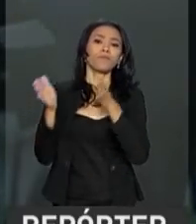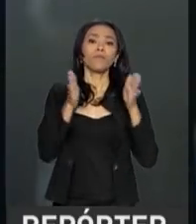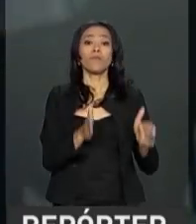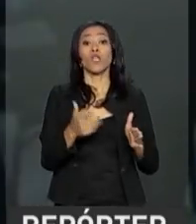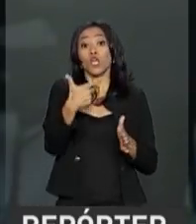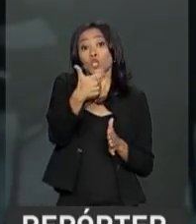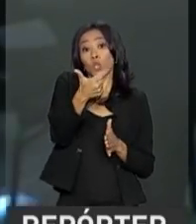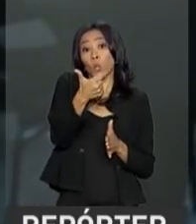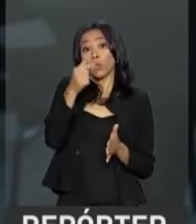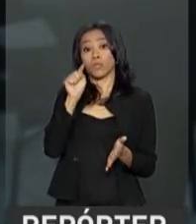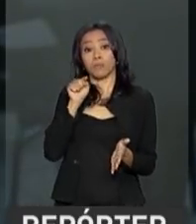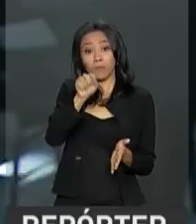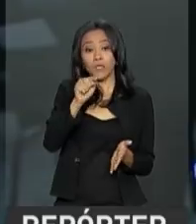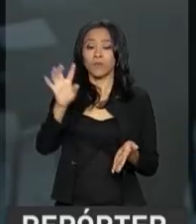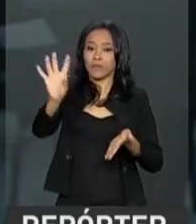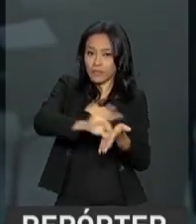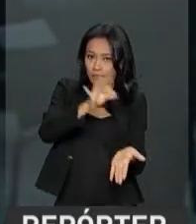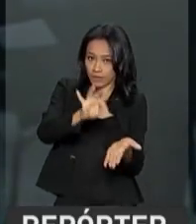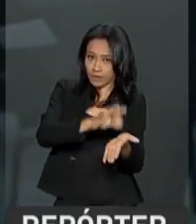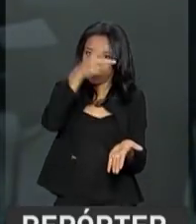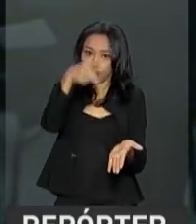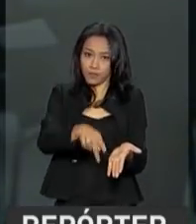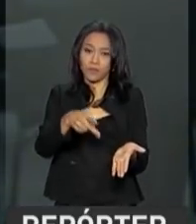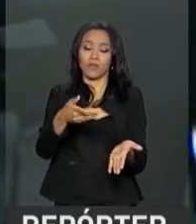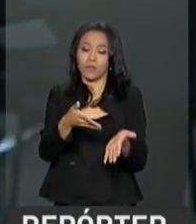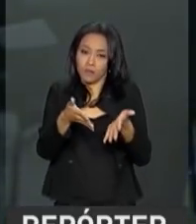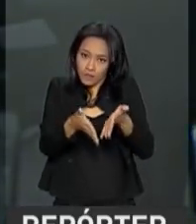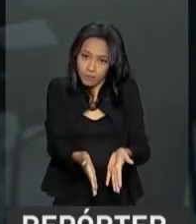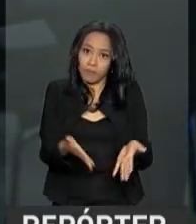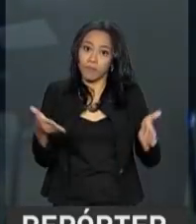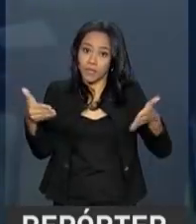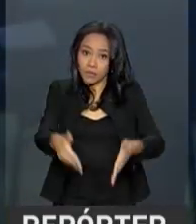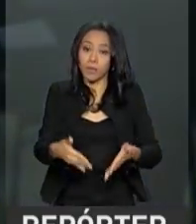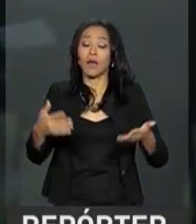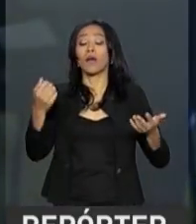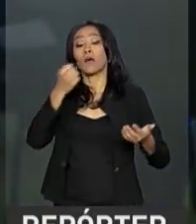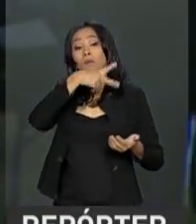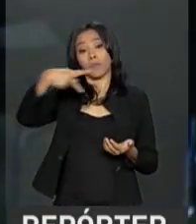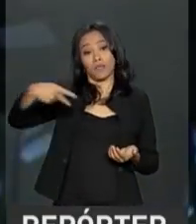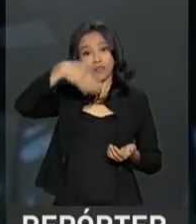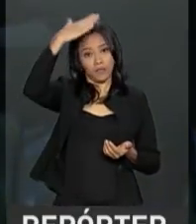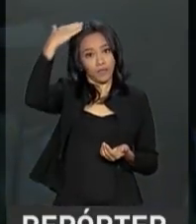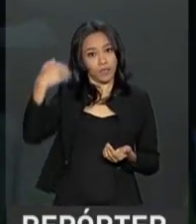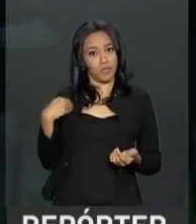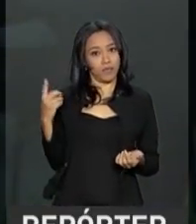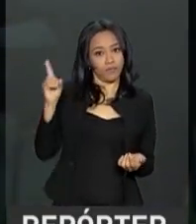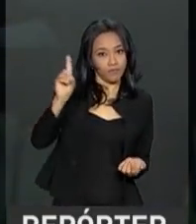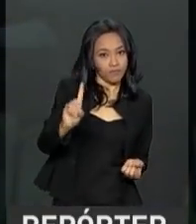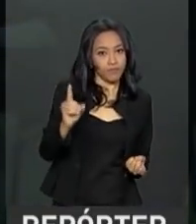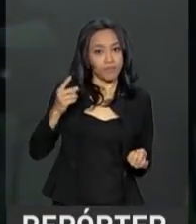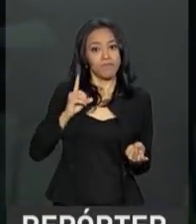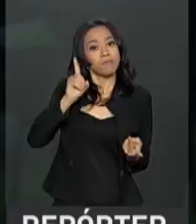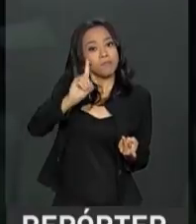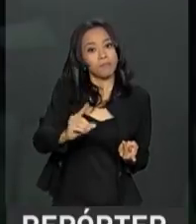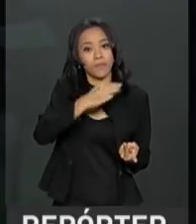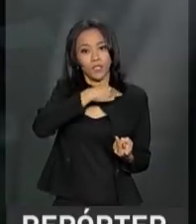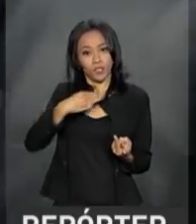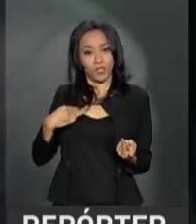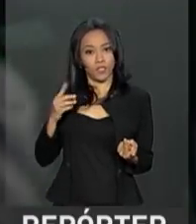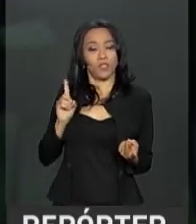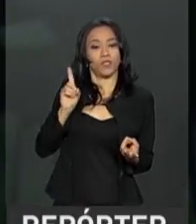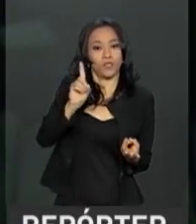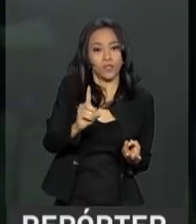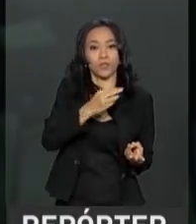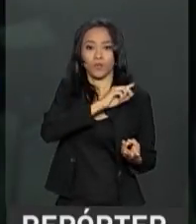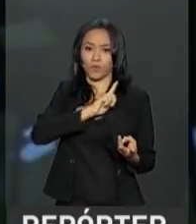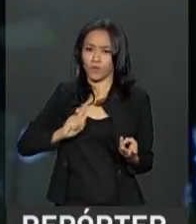mil inscritos aí para participar desse evento, além do próprio presidente Michel Temer, participam aí ministros de Estado, ministros de